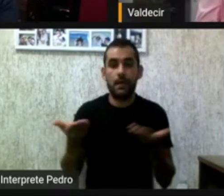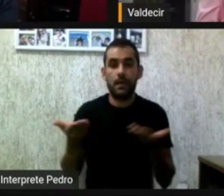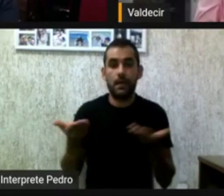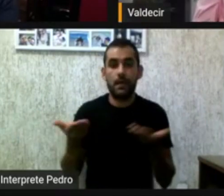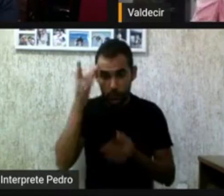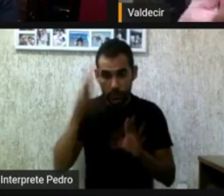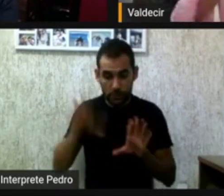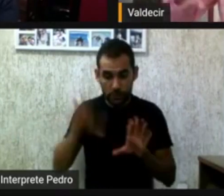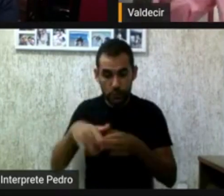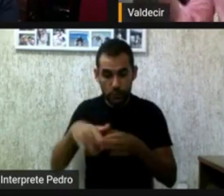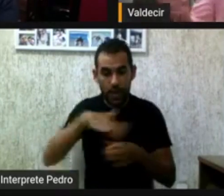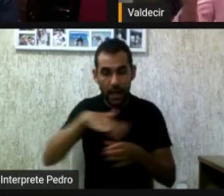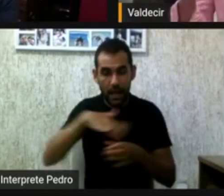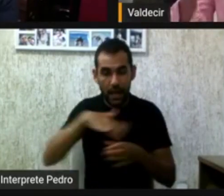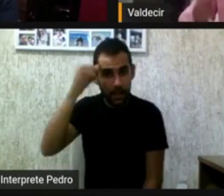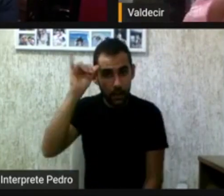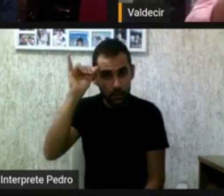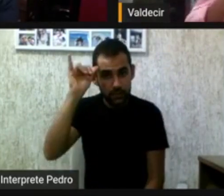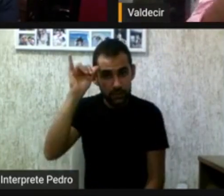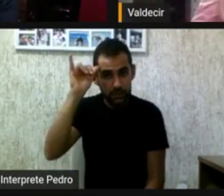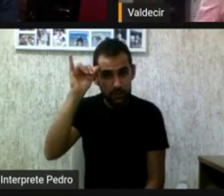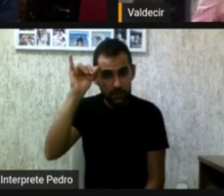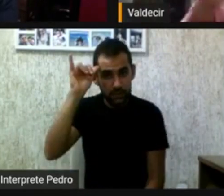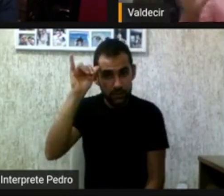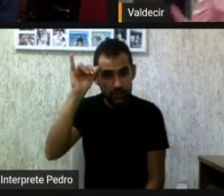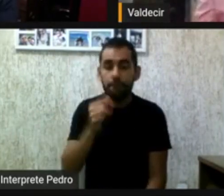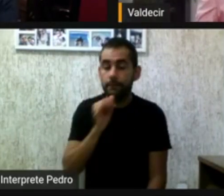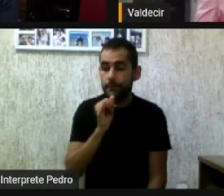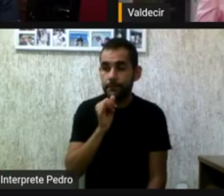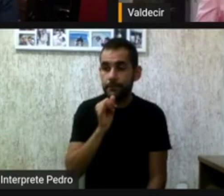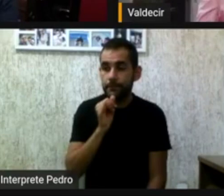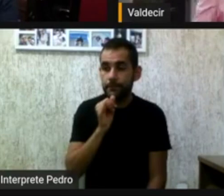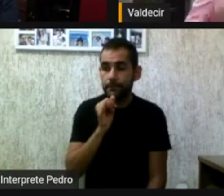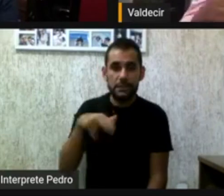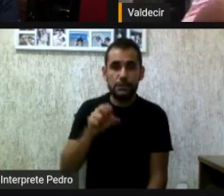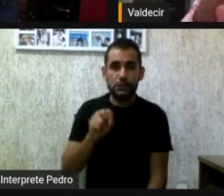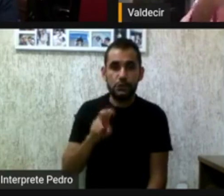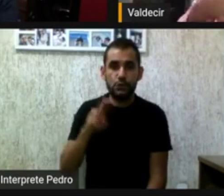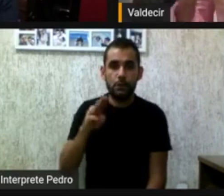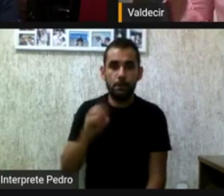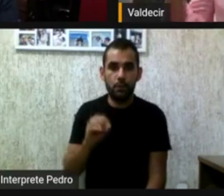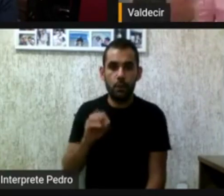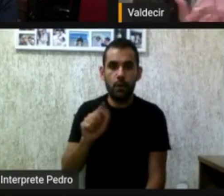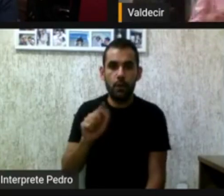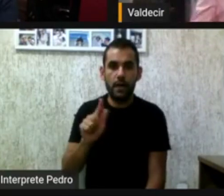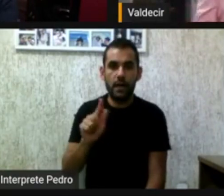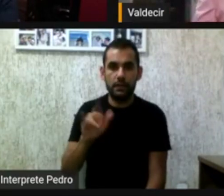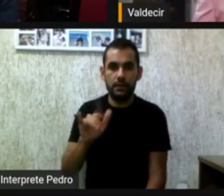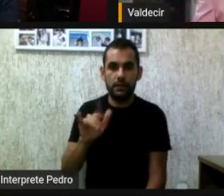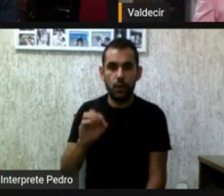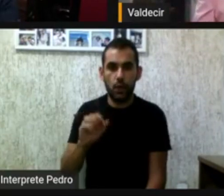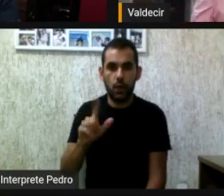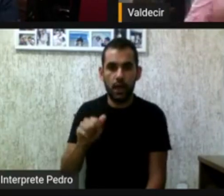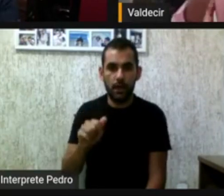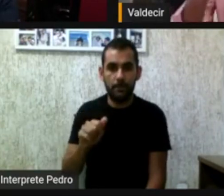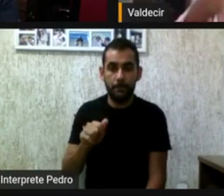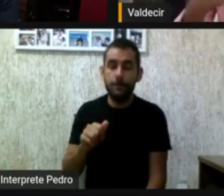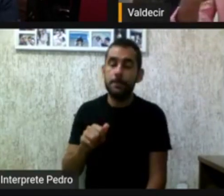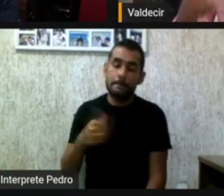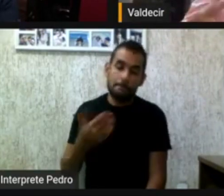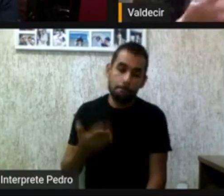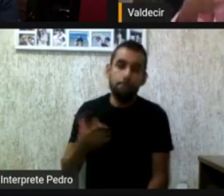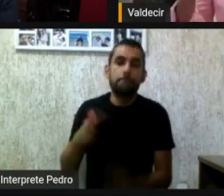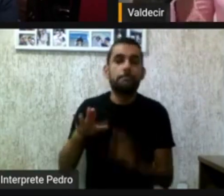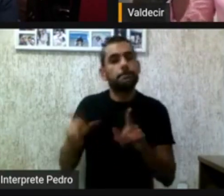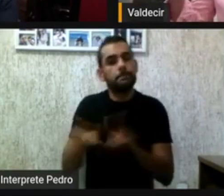muita tecnologia. Olha os incrementos, os insumos agrícolas para aumentar a produtividade do homem do campo,